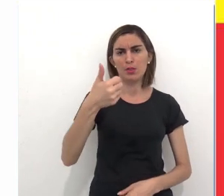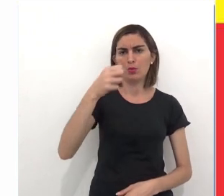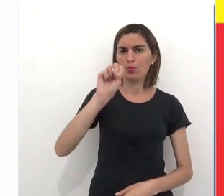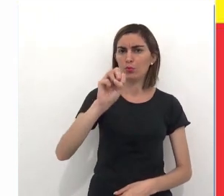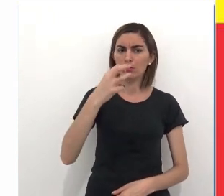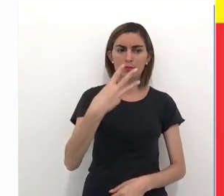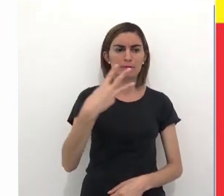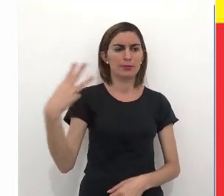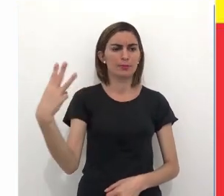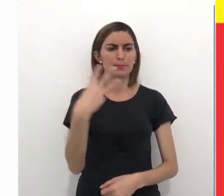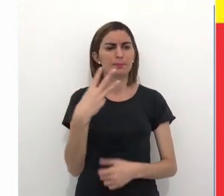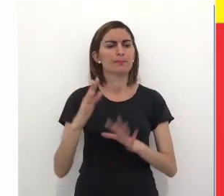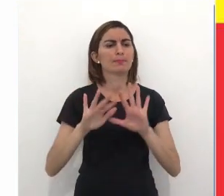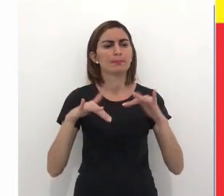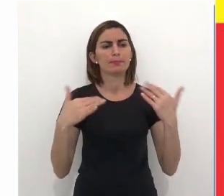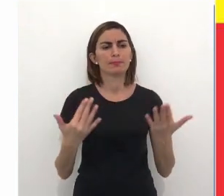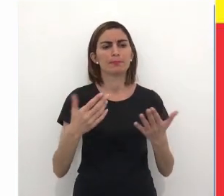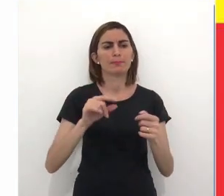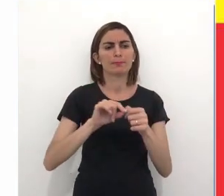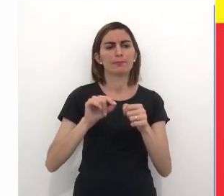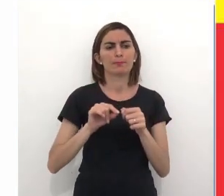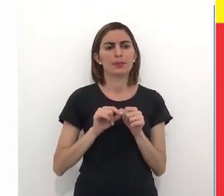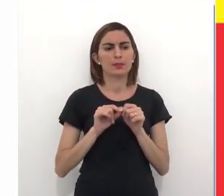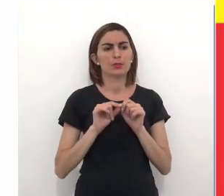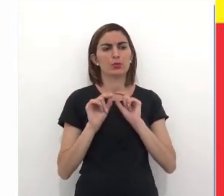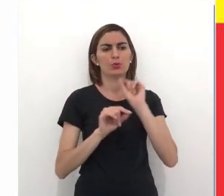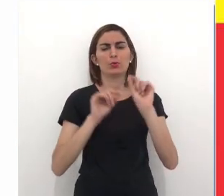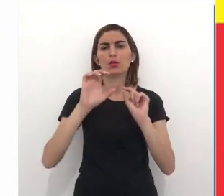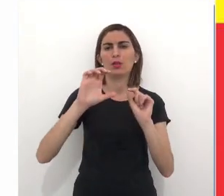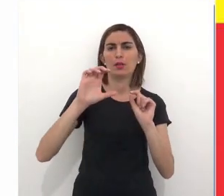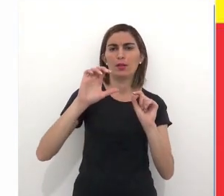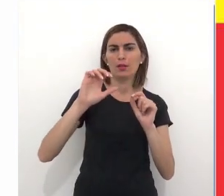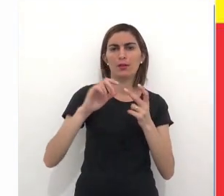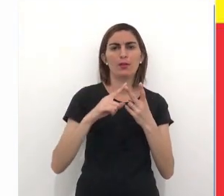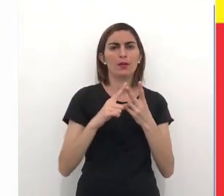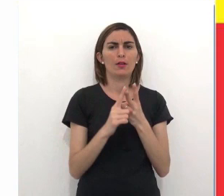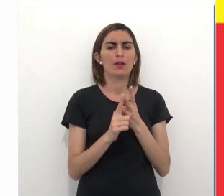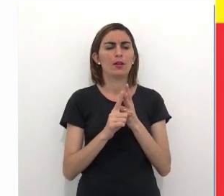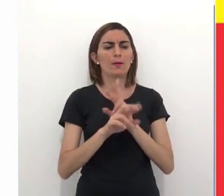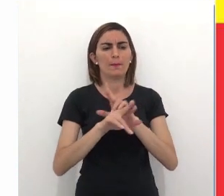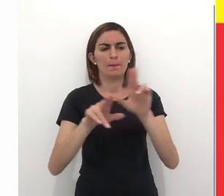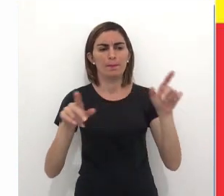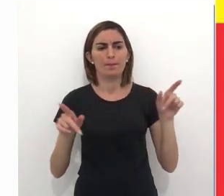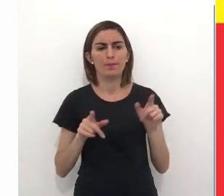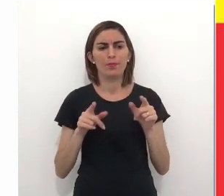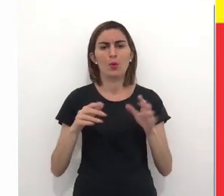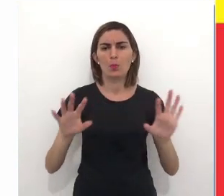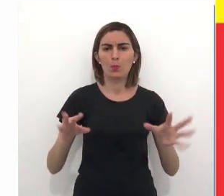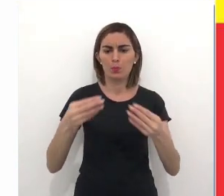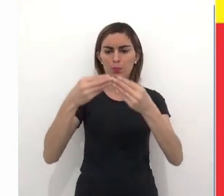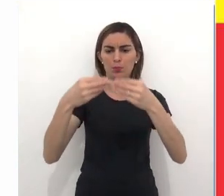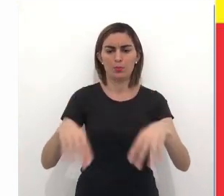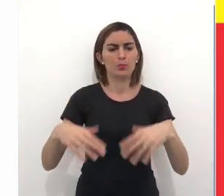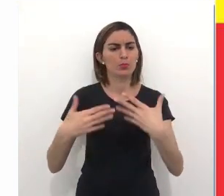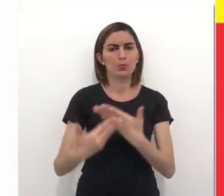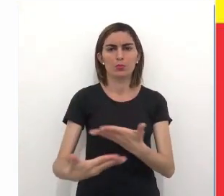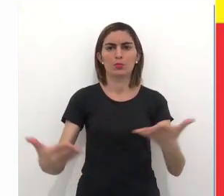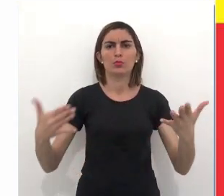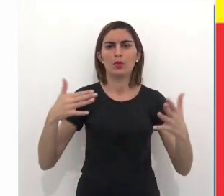em 1833. Então, constituindo-se um dos germes